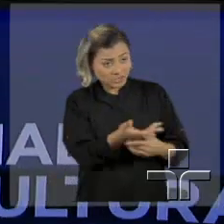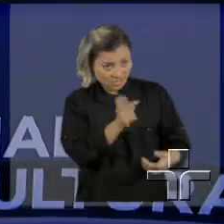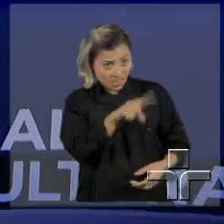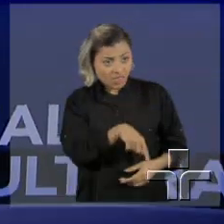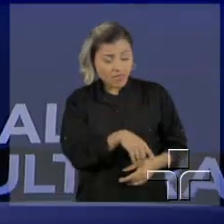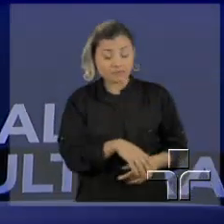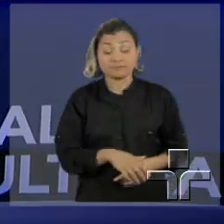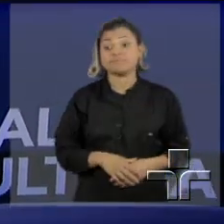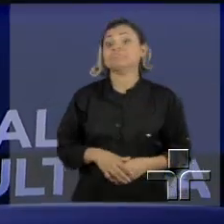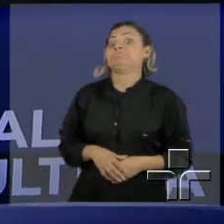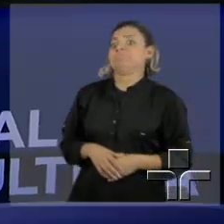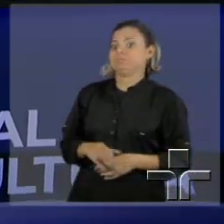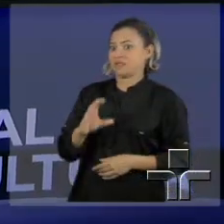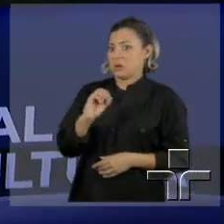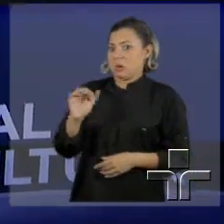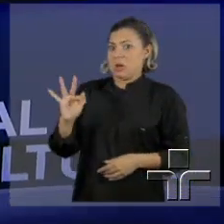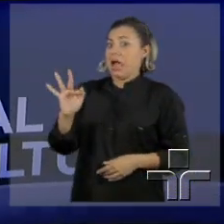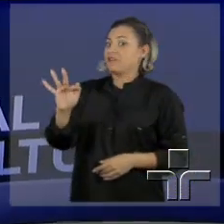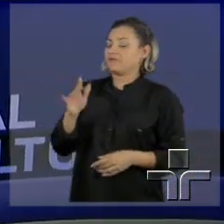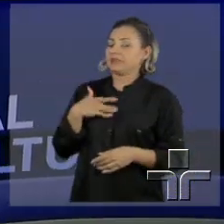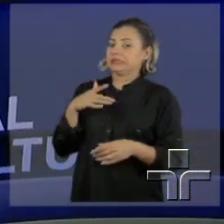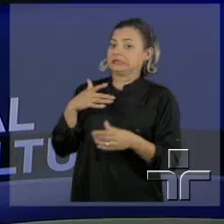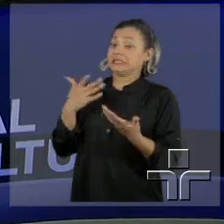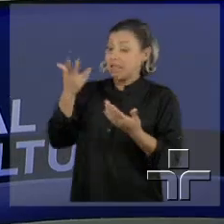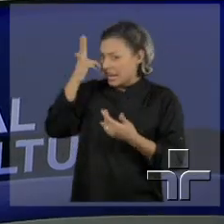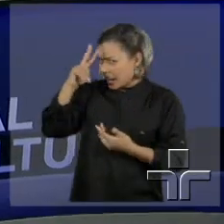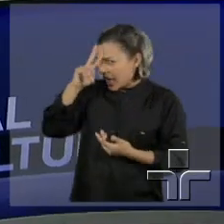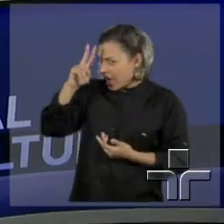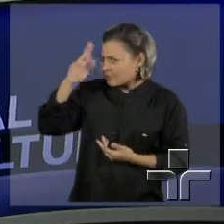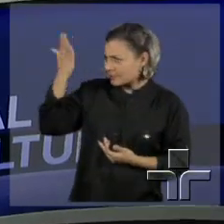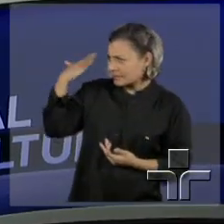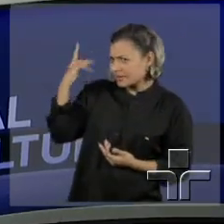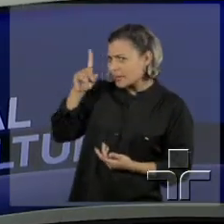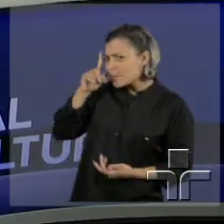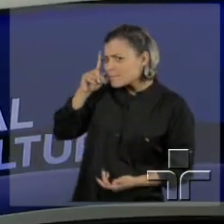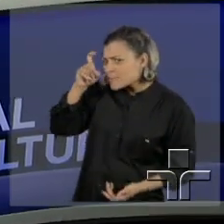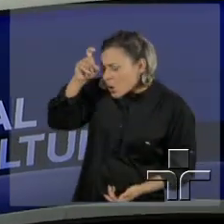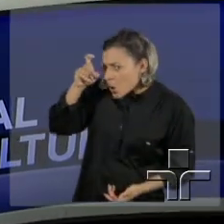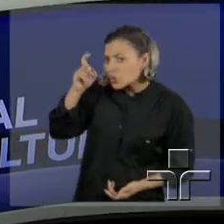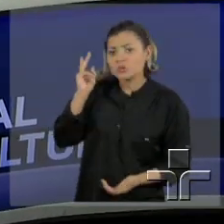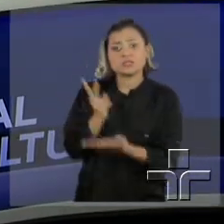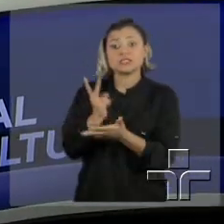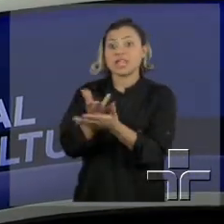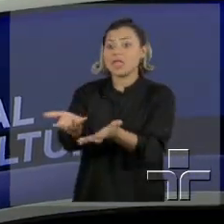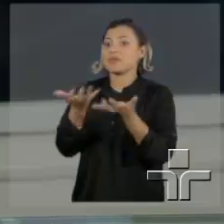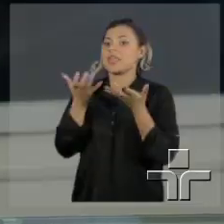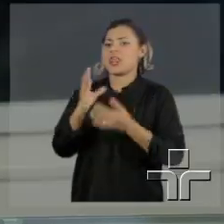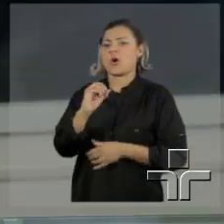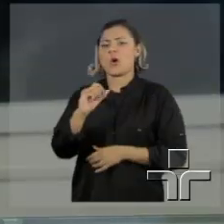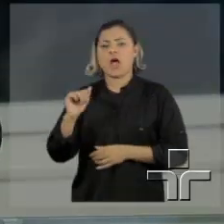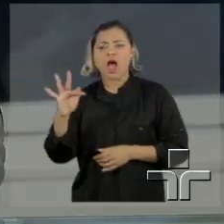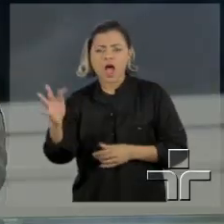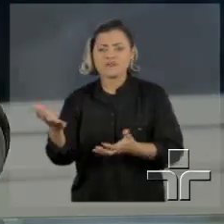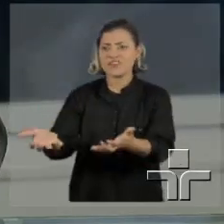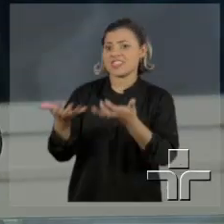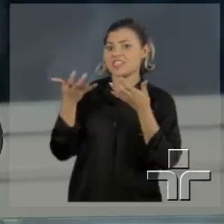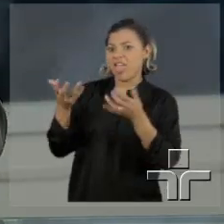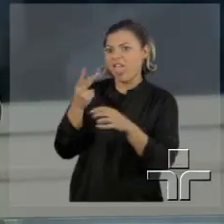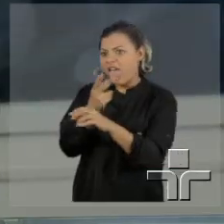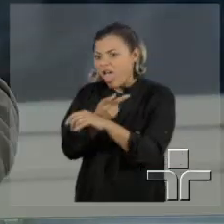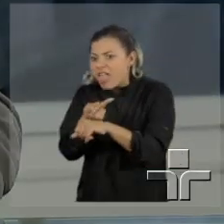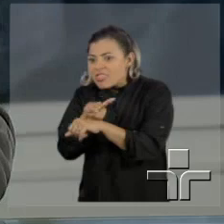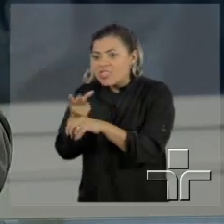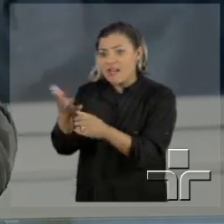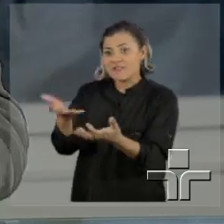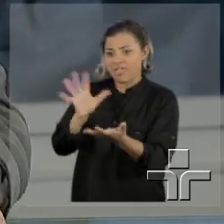está tomando uma dimensão, porque lembra que o Sérgio Moro, o ministro Sérgio Moro, sempre quis o COAF, e aí foi toda uma construção